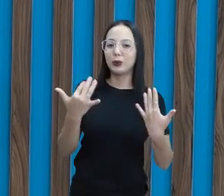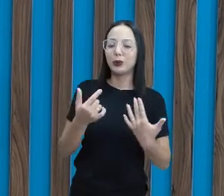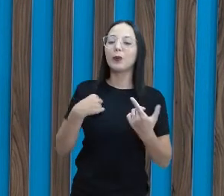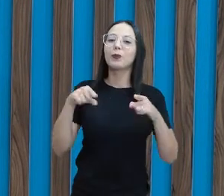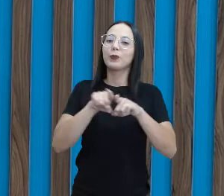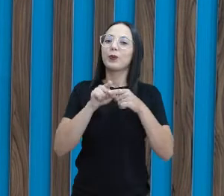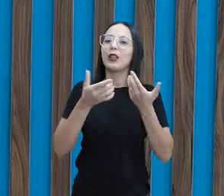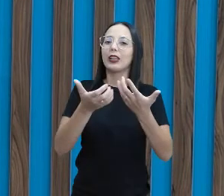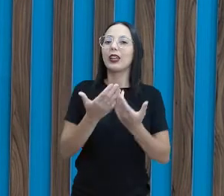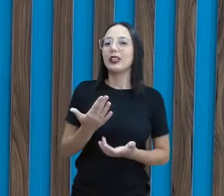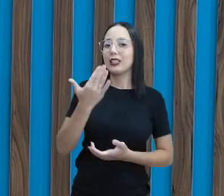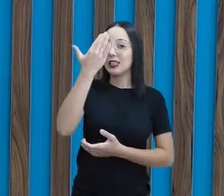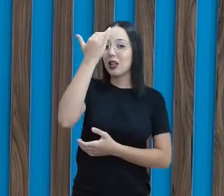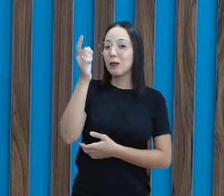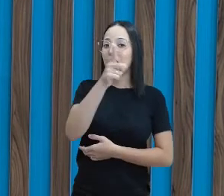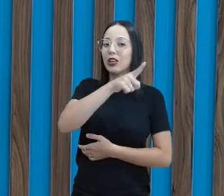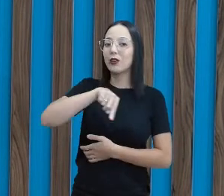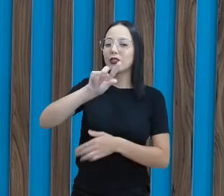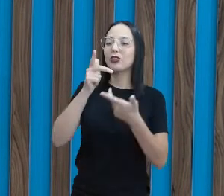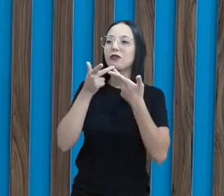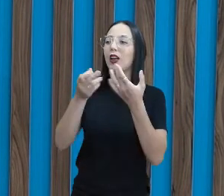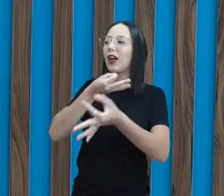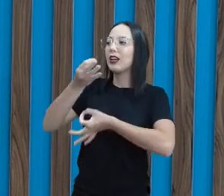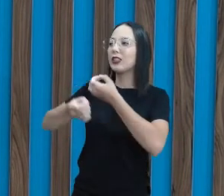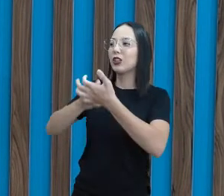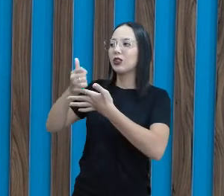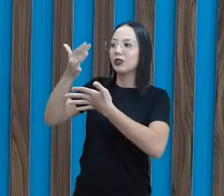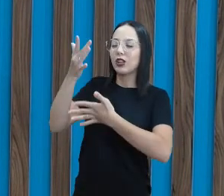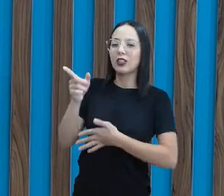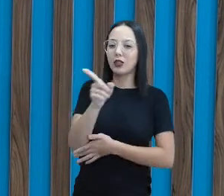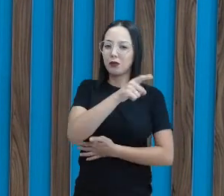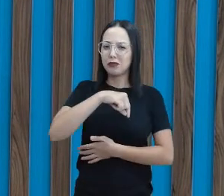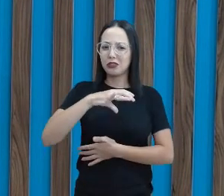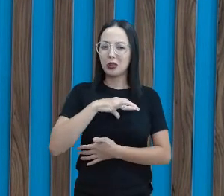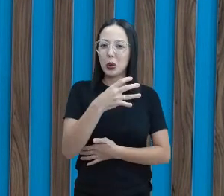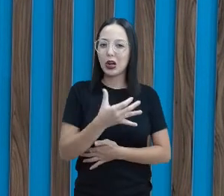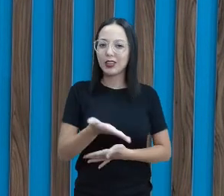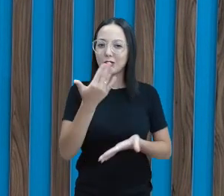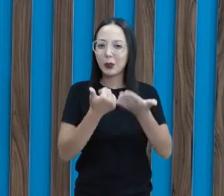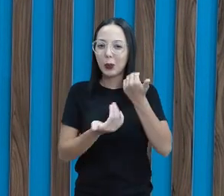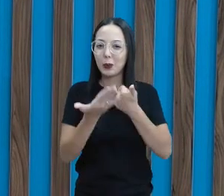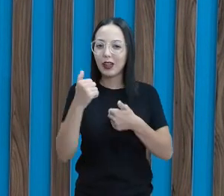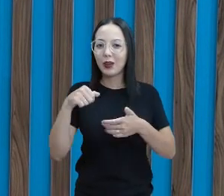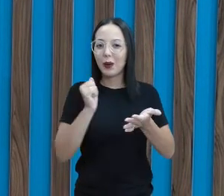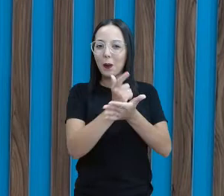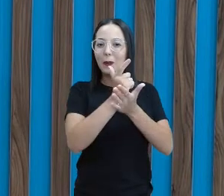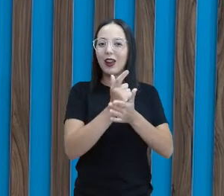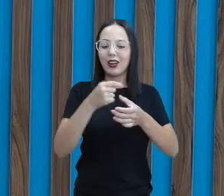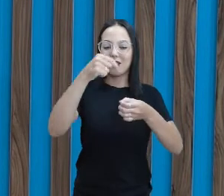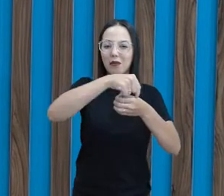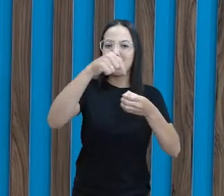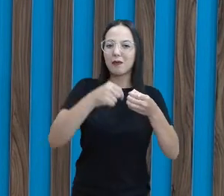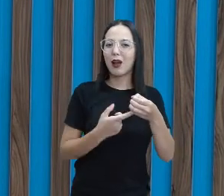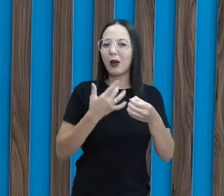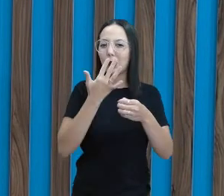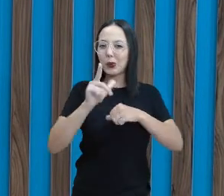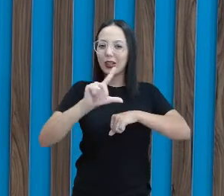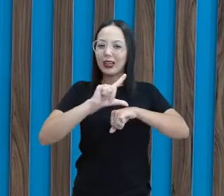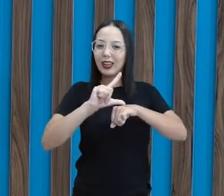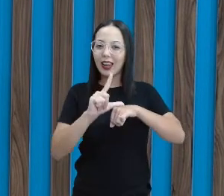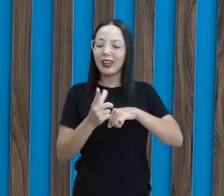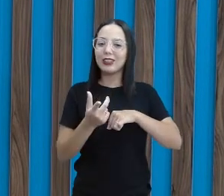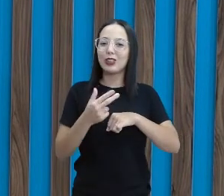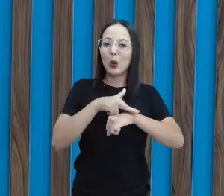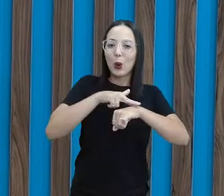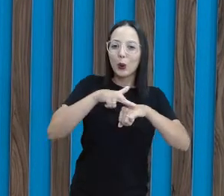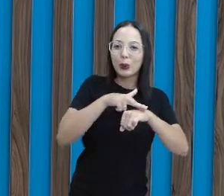também gostaria de saber, gostaria que vocês colocassem aí no chat. Vocês teriam coragem? vocês comprariam esse morango lilás, esse morango aí